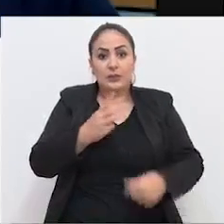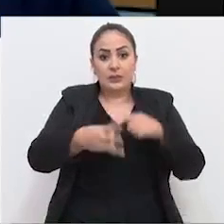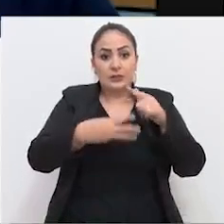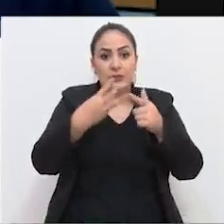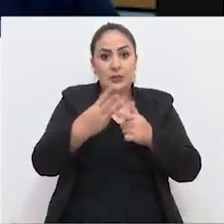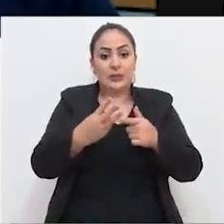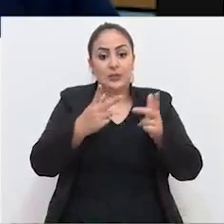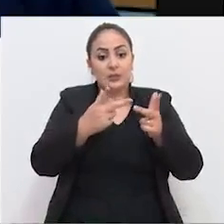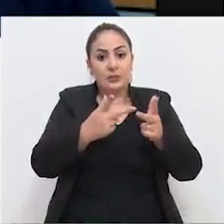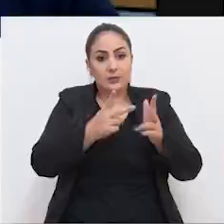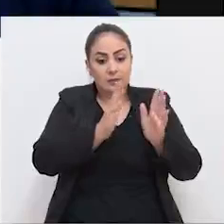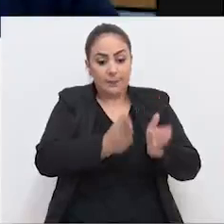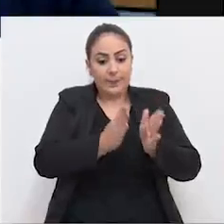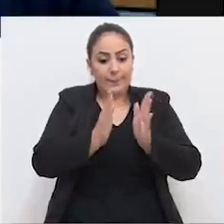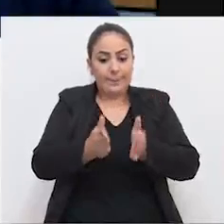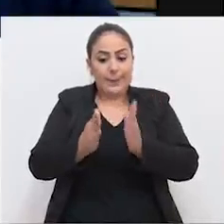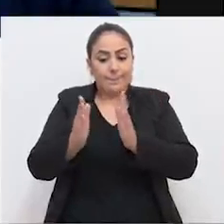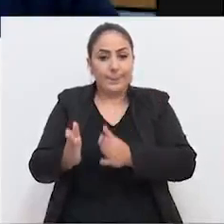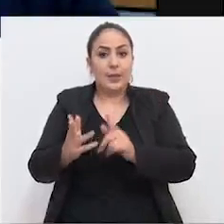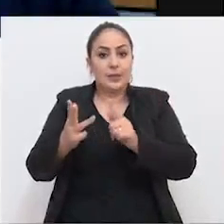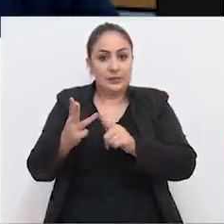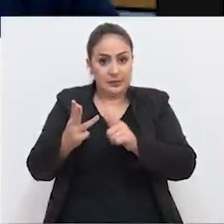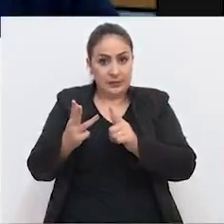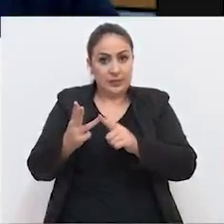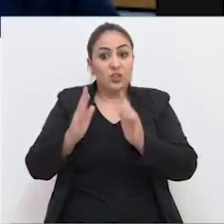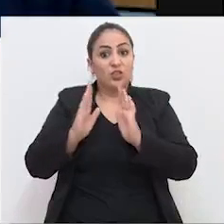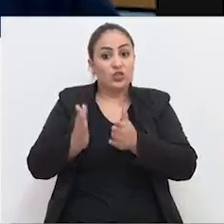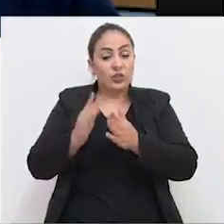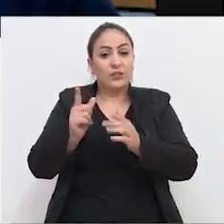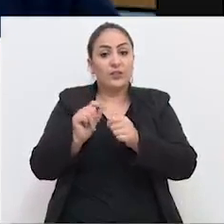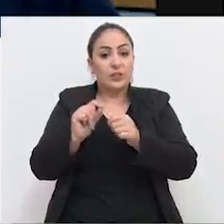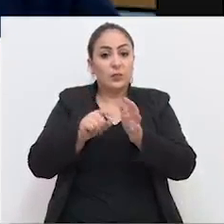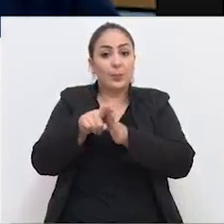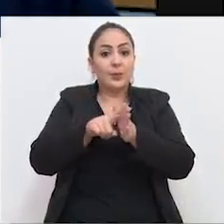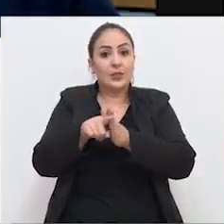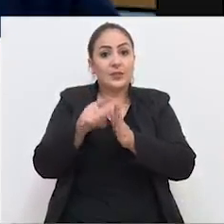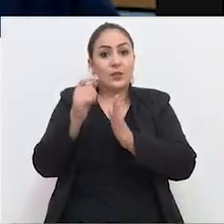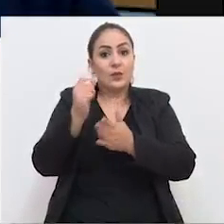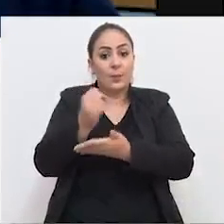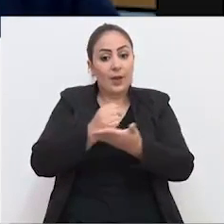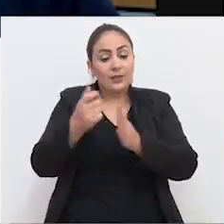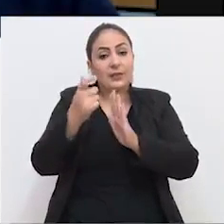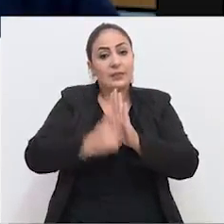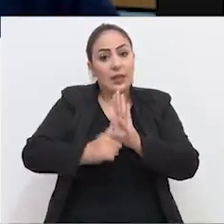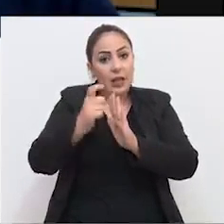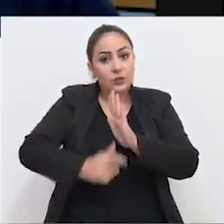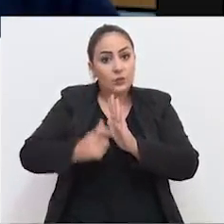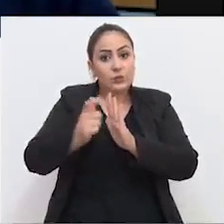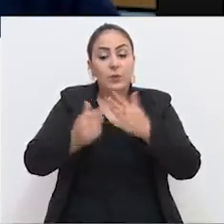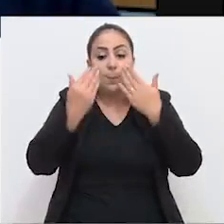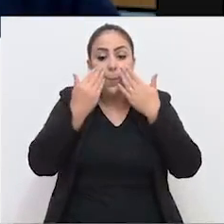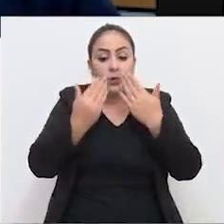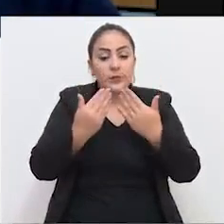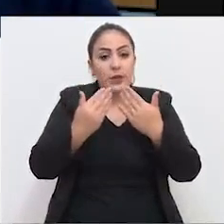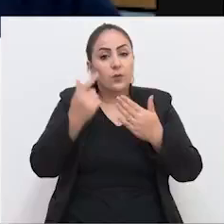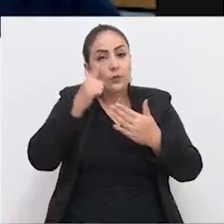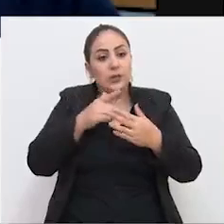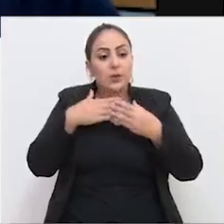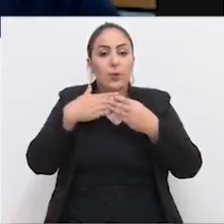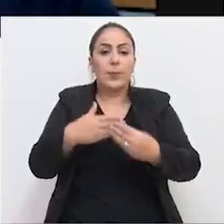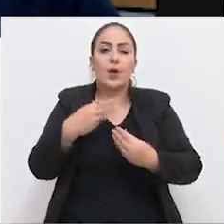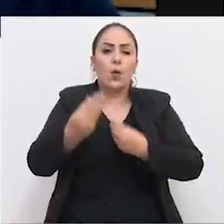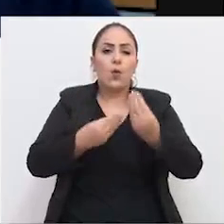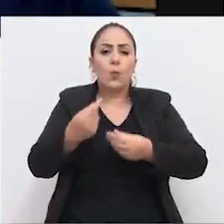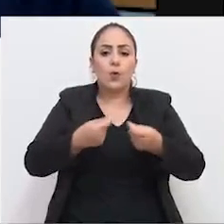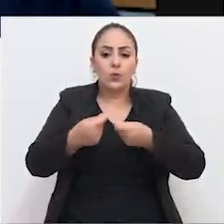3 rodadas agora, a terceira rodada, de uma pesquisa com base amostral, em que a gente consegue ir acompanhando